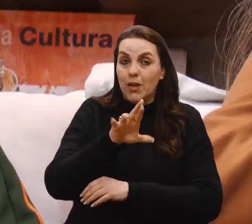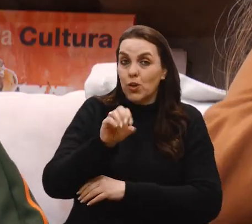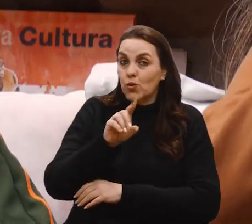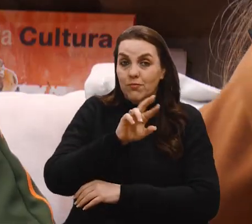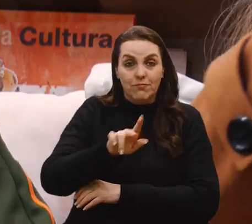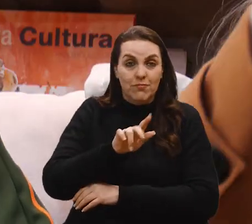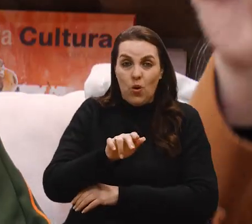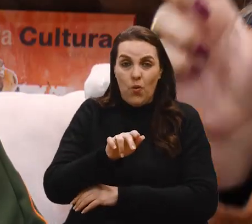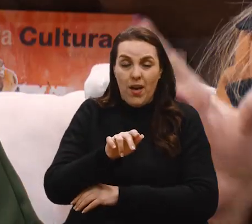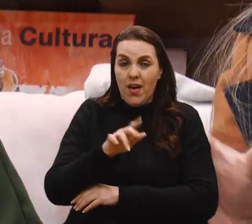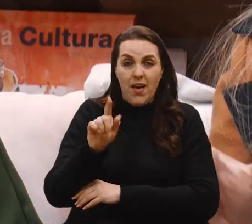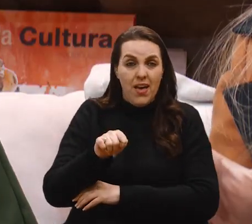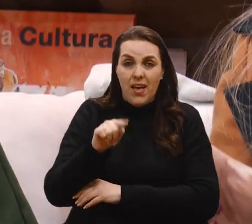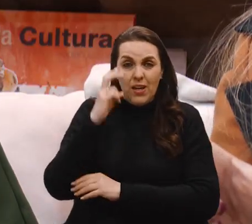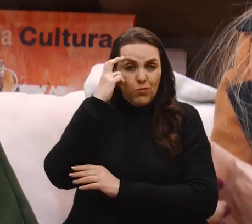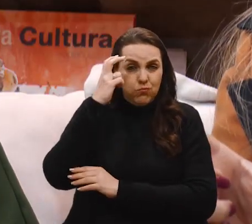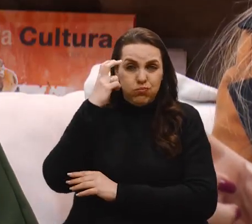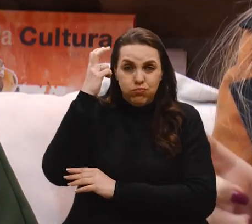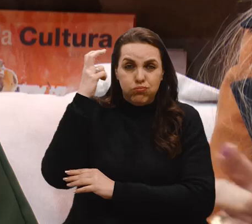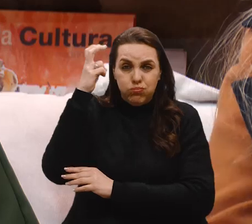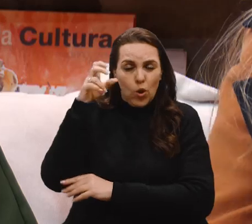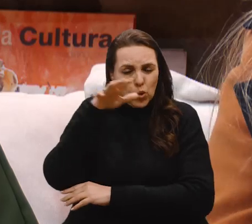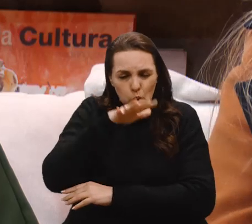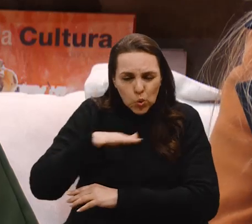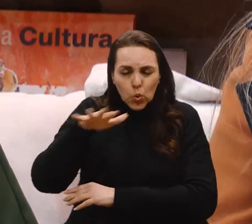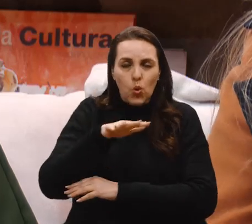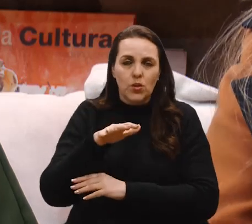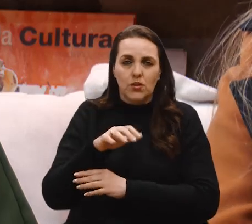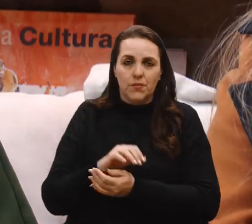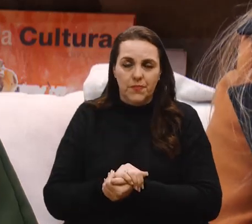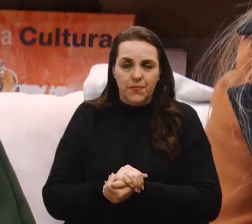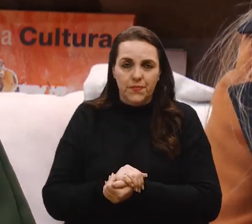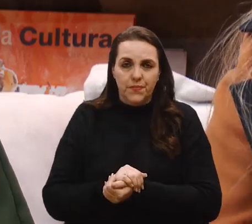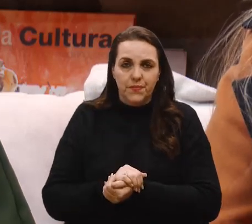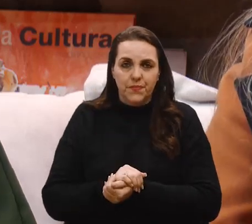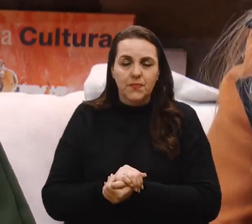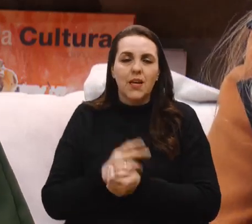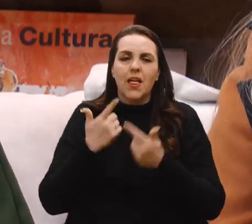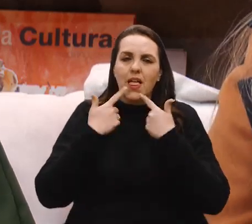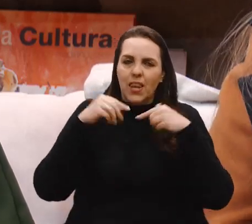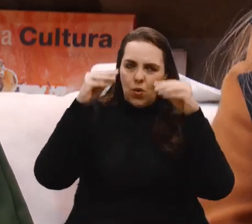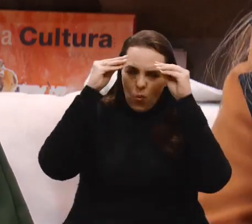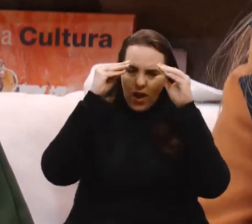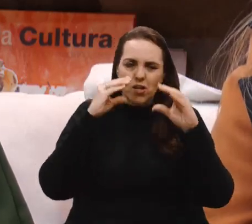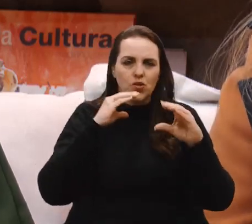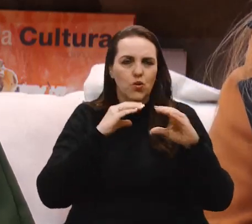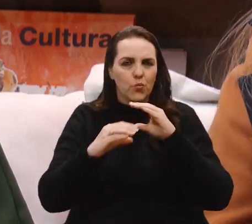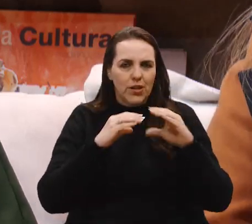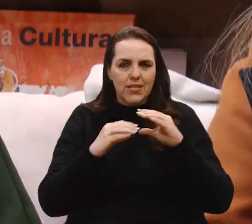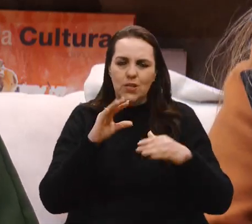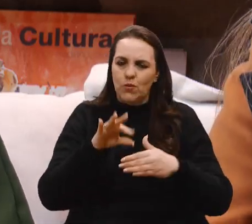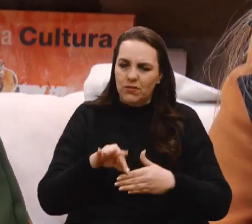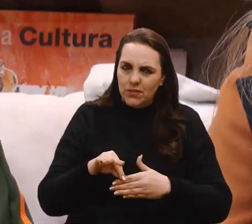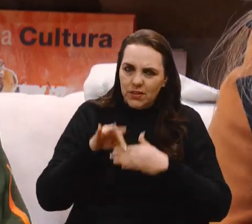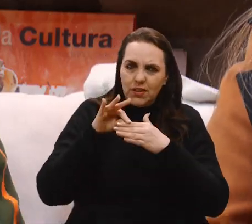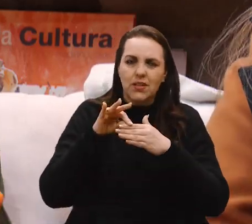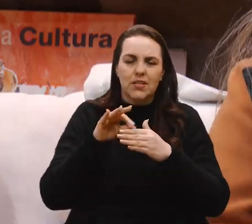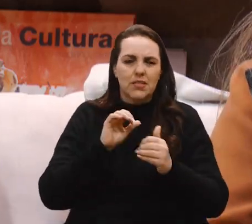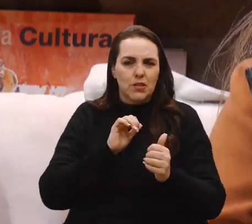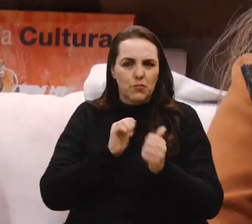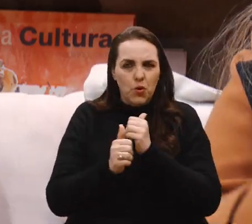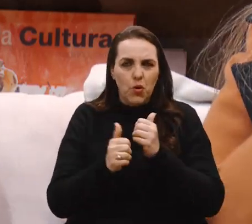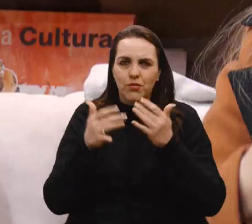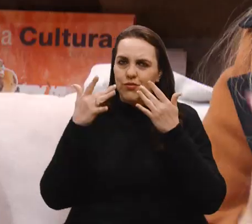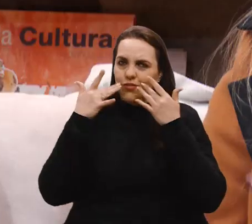é superdotado em todas as áreas, né? Então, na parte da linguagem, da comunicação, da liderança, dos esportes,